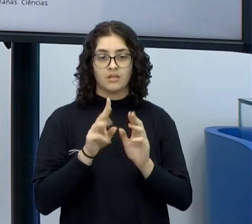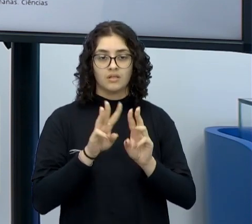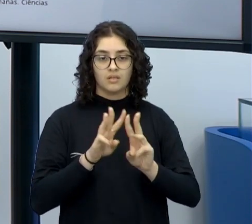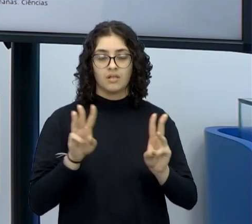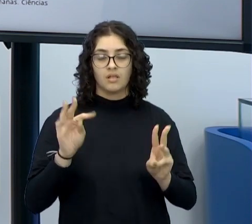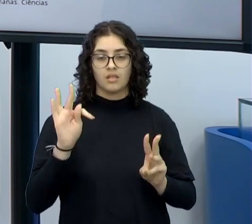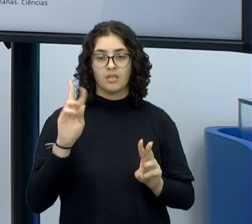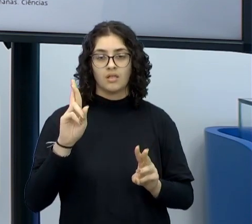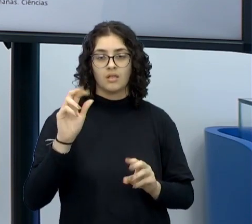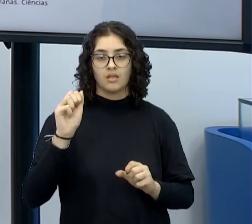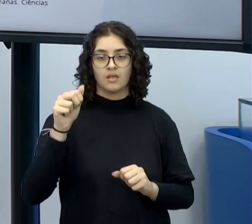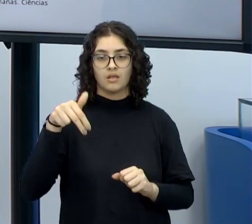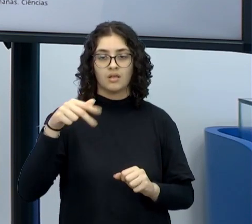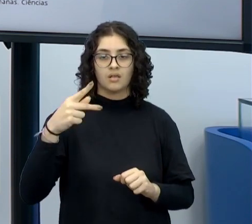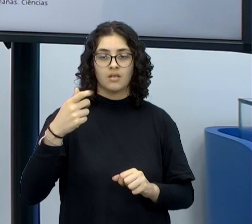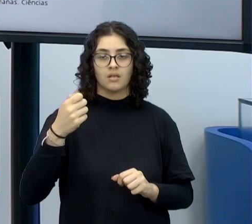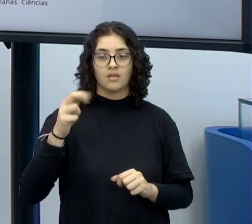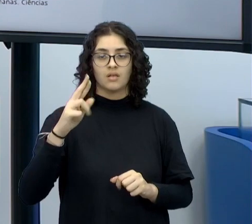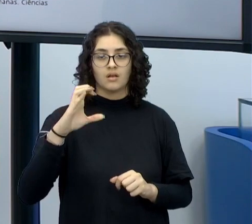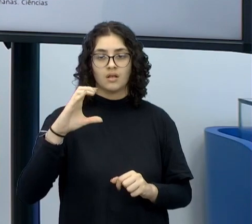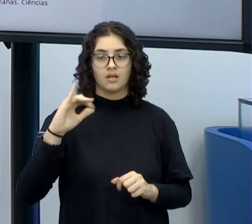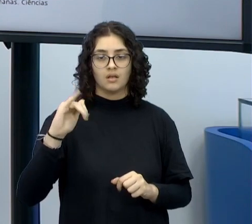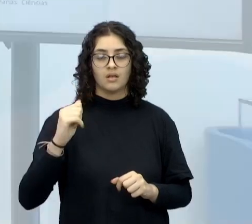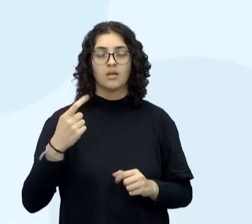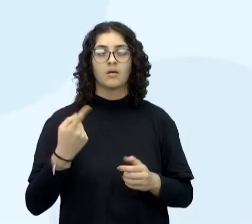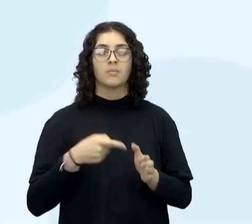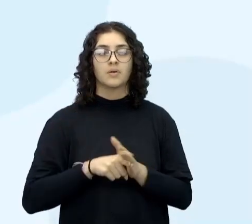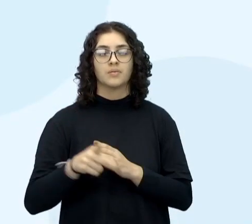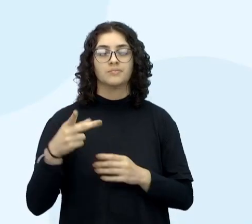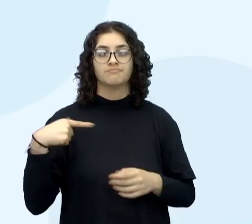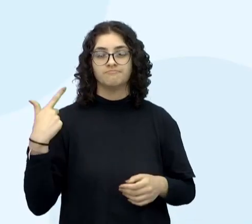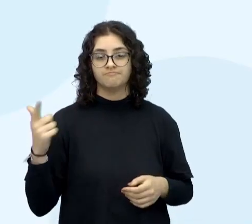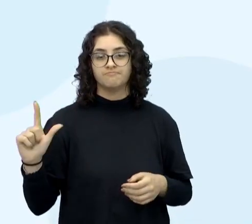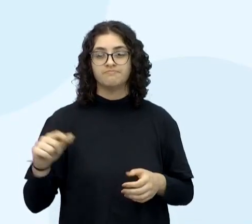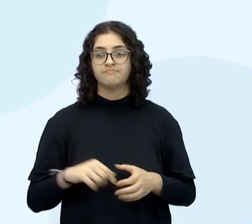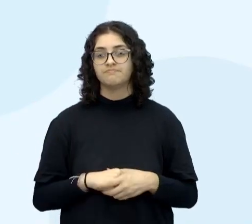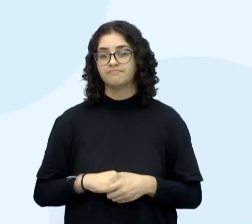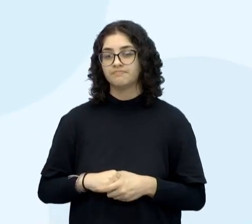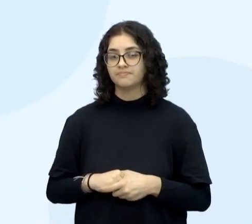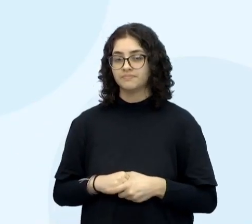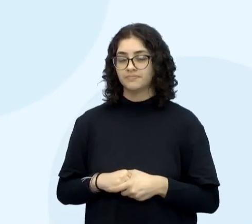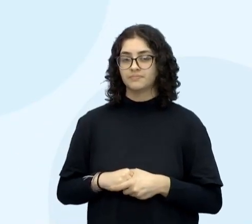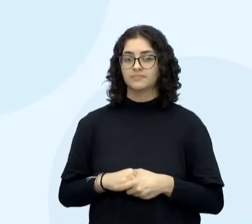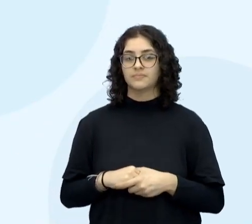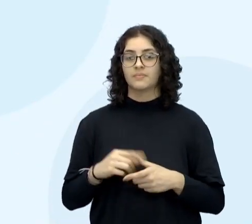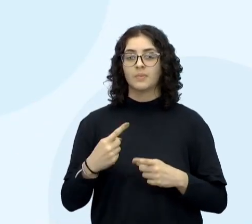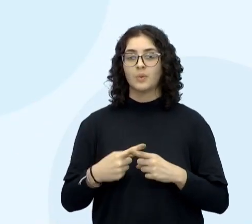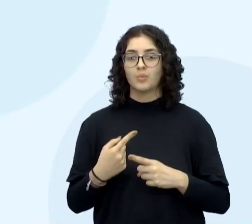Interessante. Agora, a próxima pergunta, vamos lá. A próxima pergunta é: por